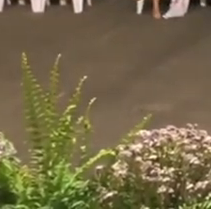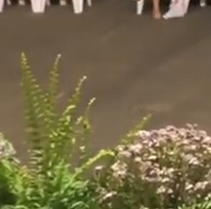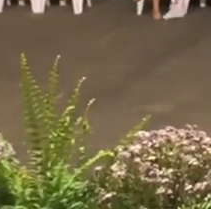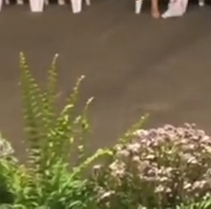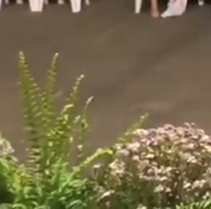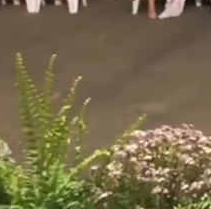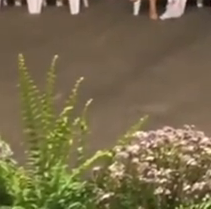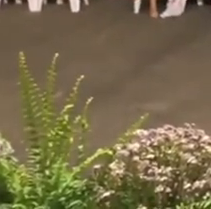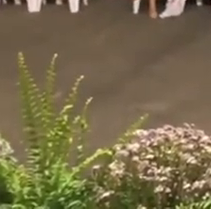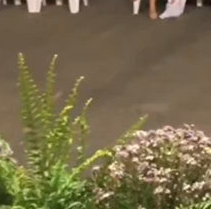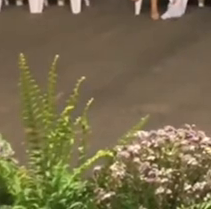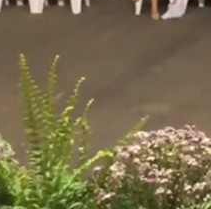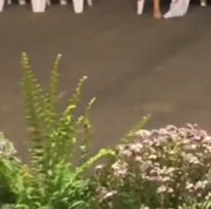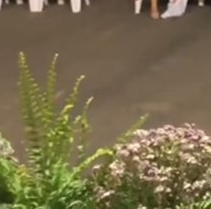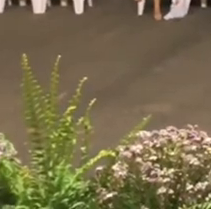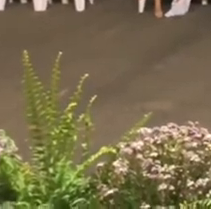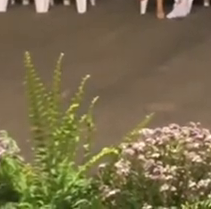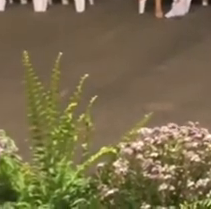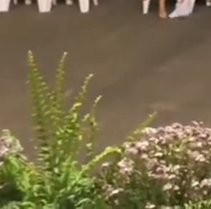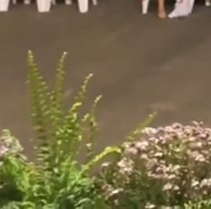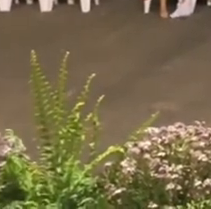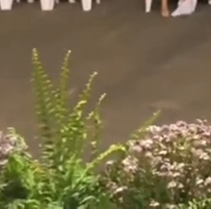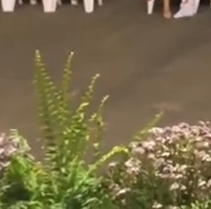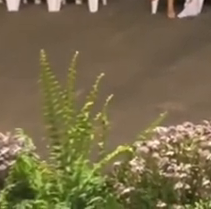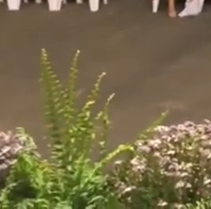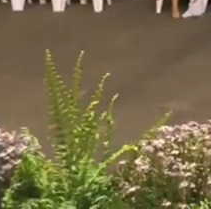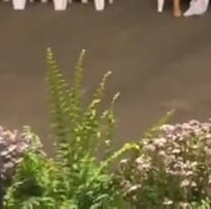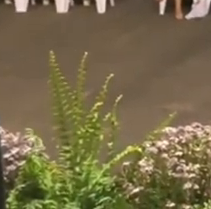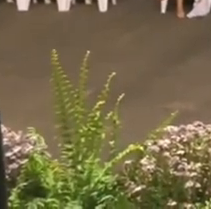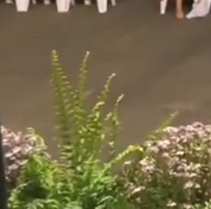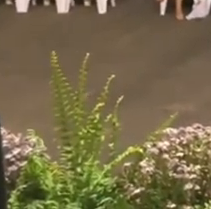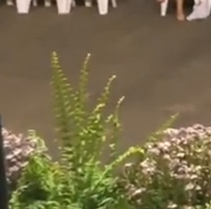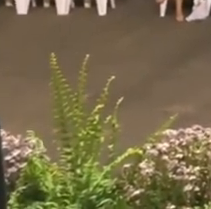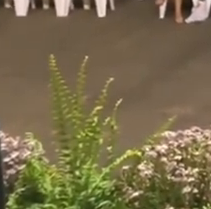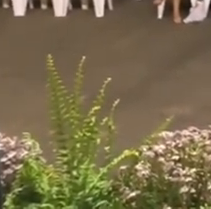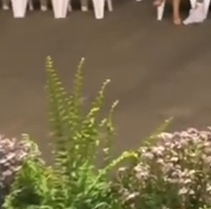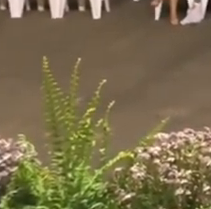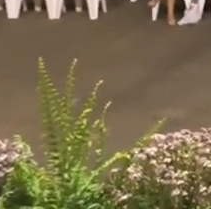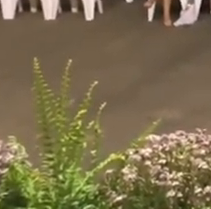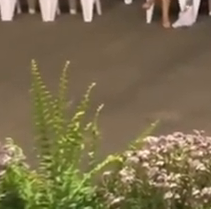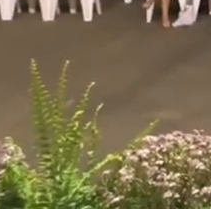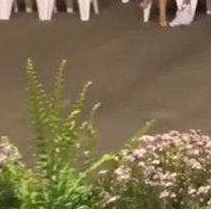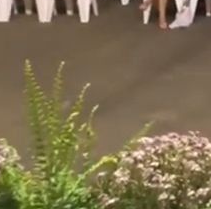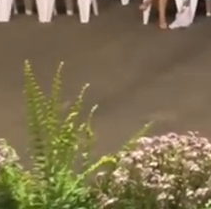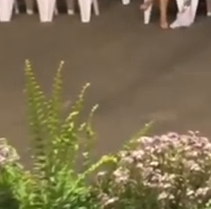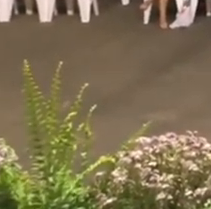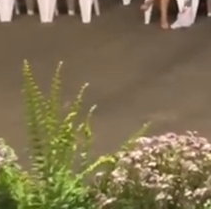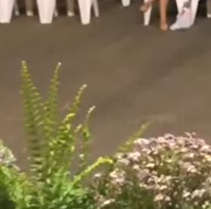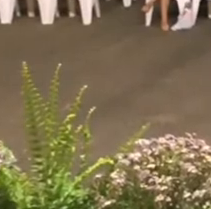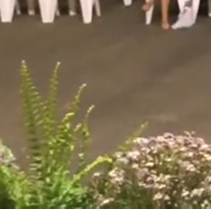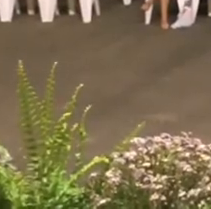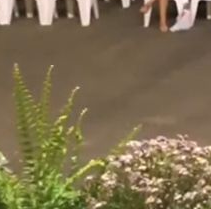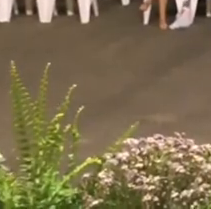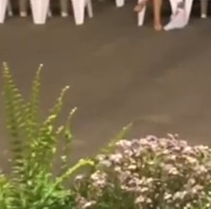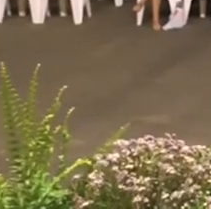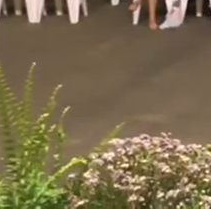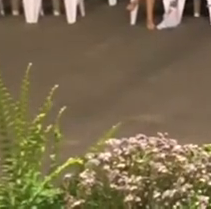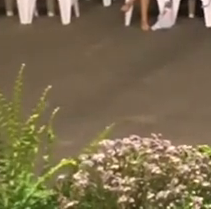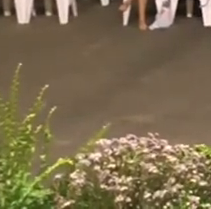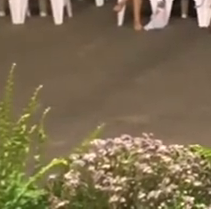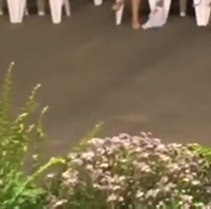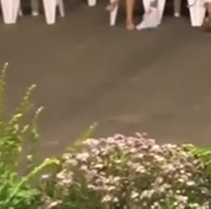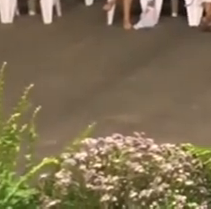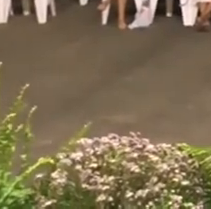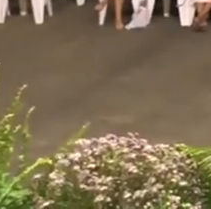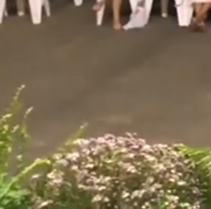juntos nós possamos adorar e exaltar o nome santo do Senhor porque ele é lindo porque ele é maravilhoso e como o tema do nosso evento diz